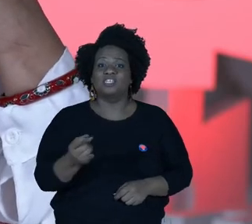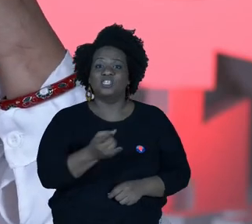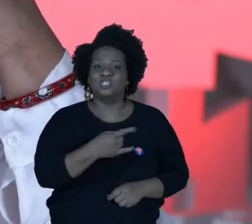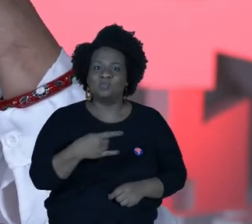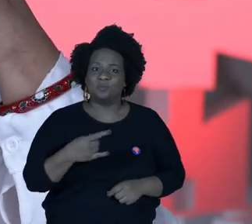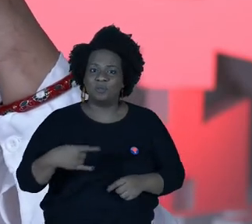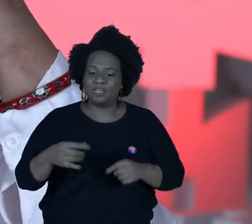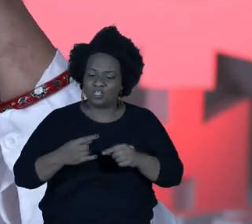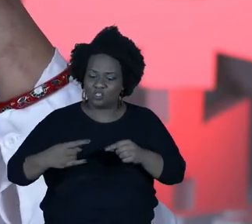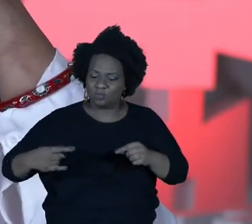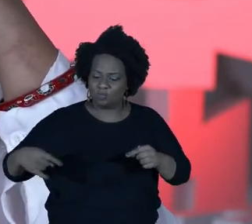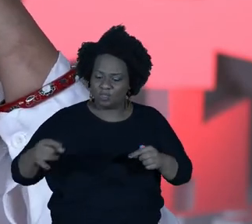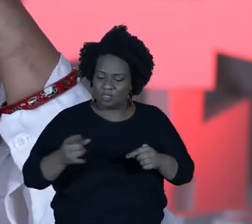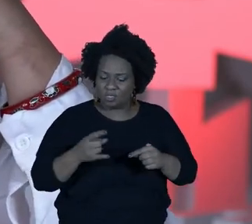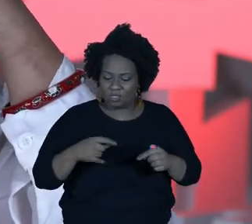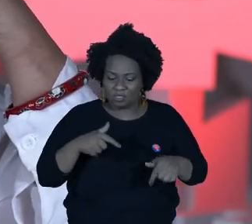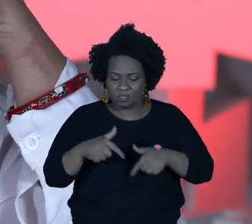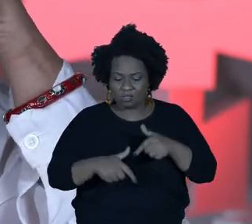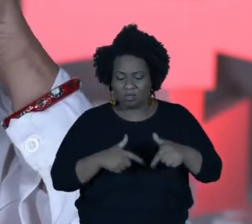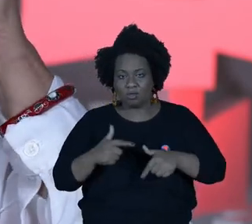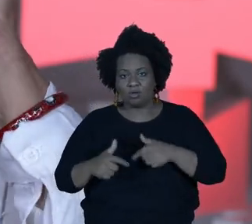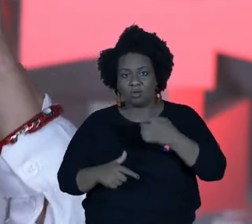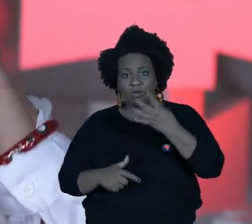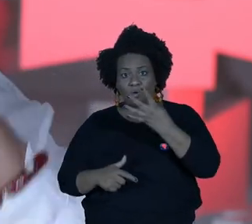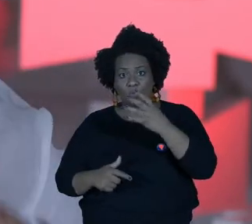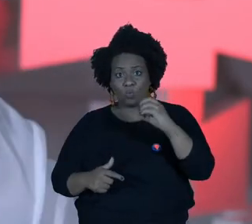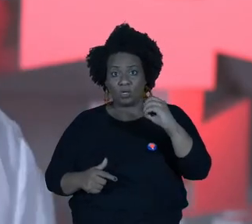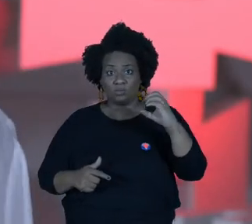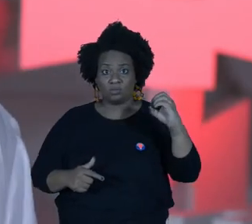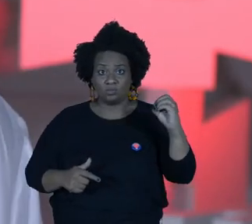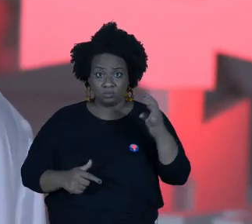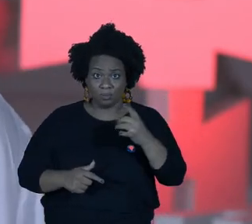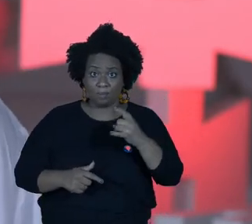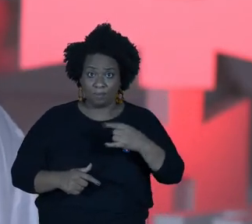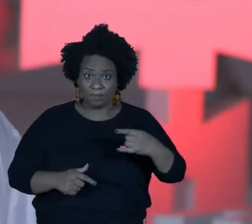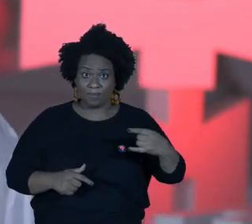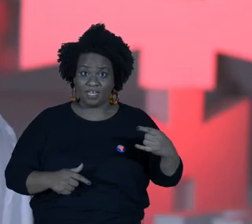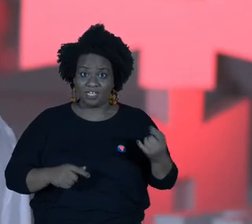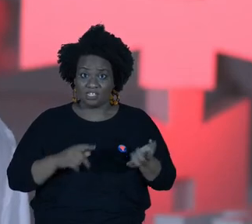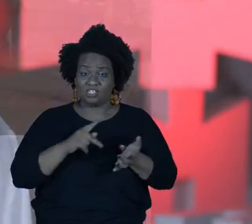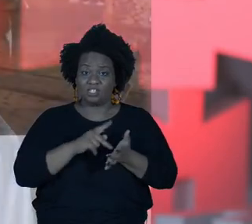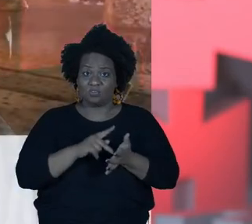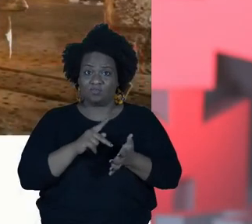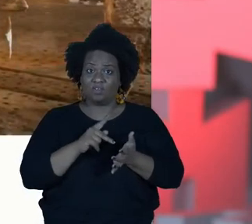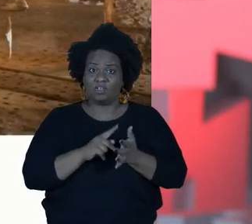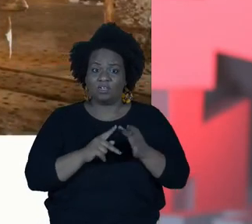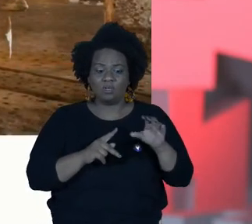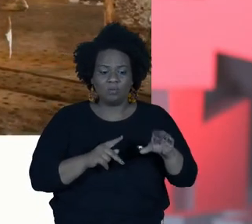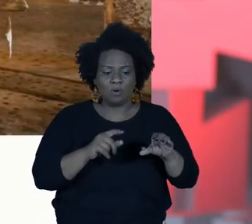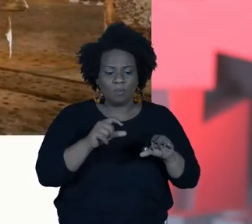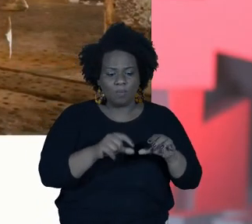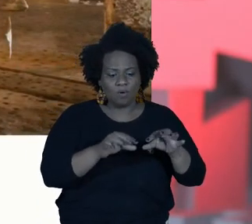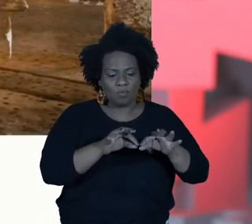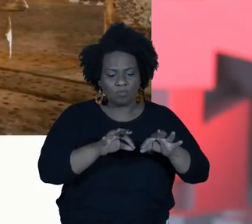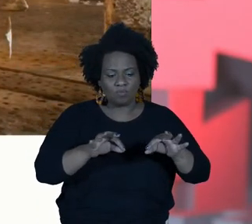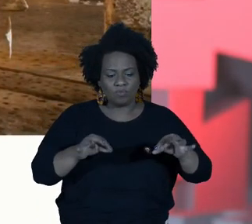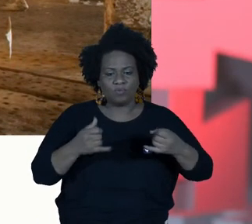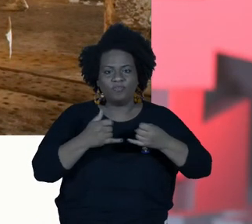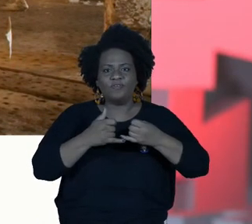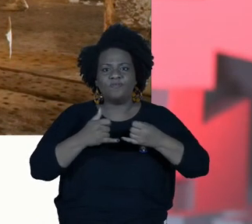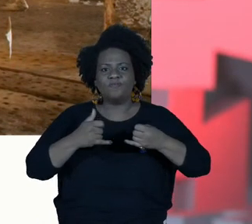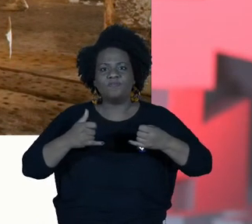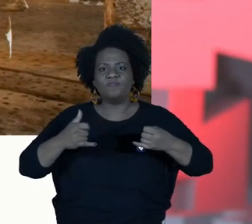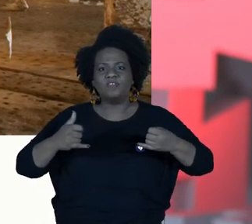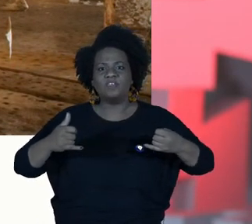com 400 rabos de peixe, peixe de verdade, e eles foram colocados em fios,